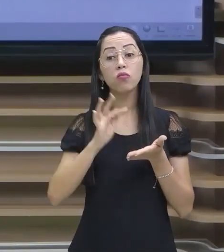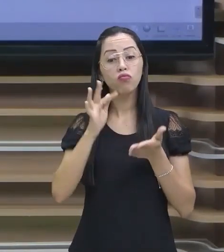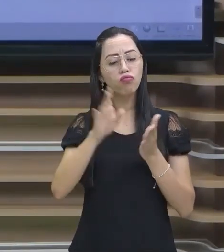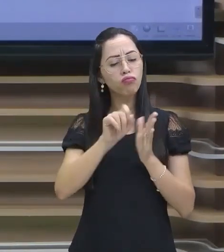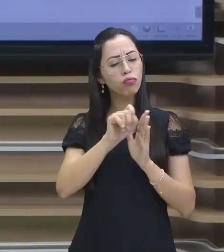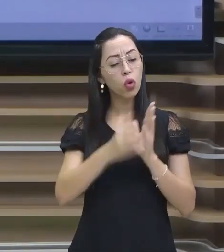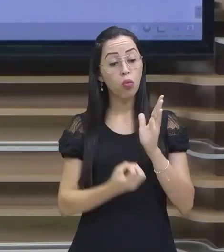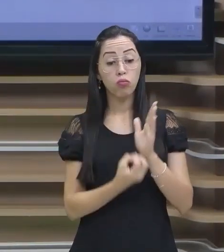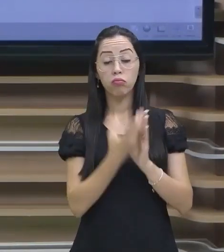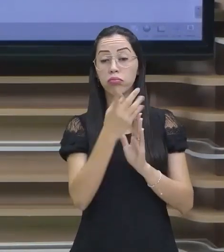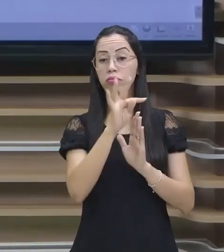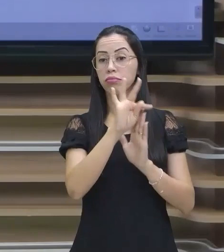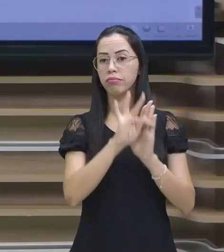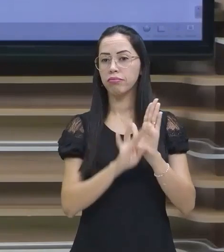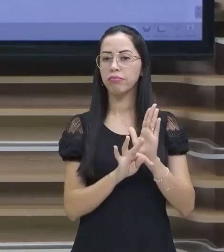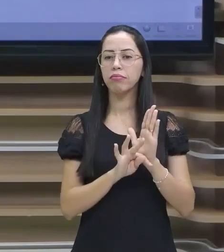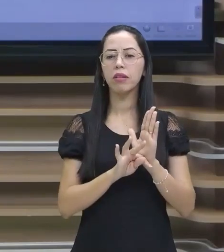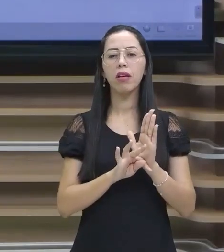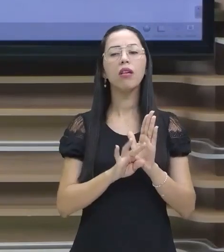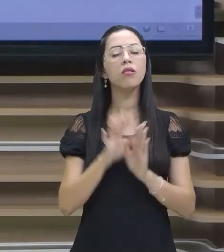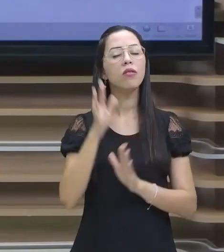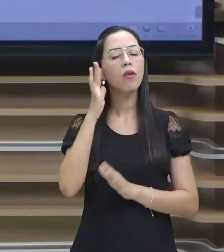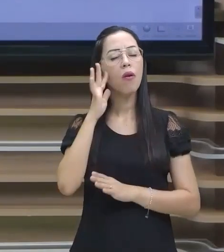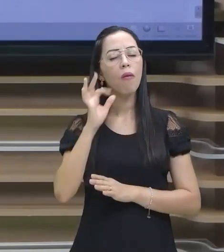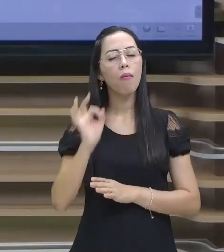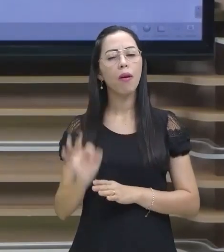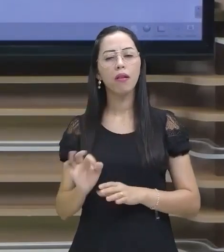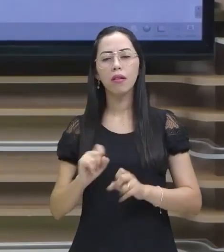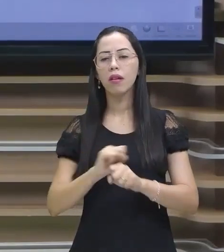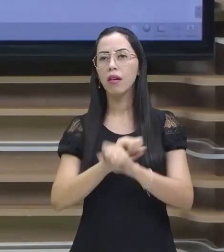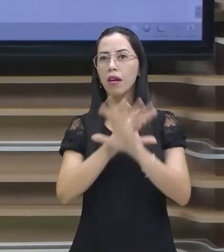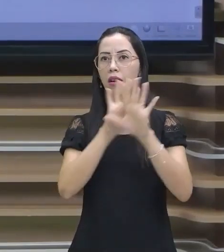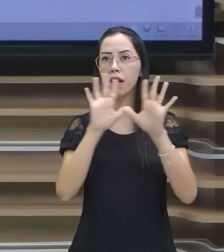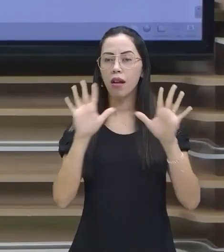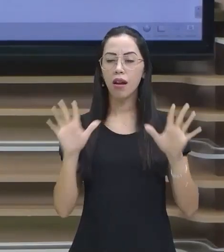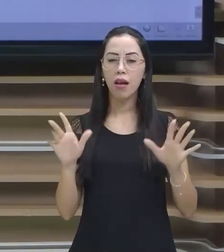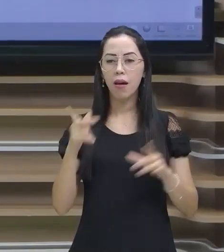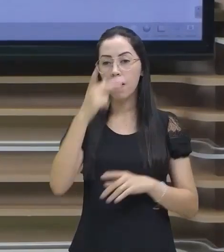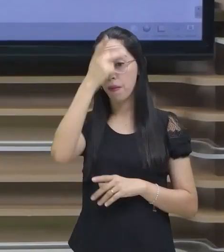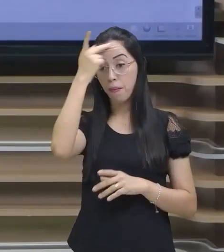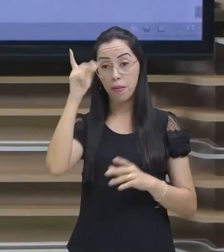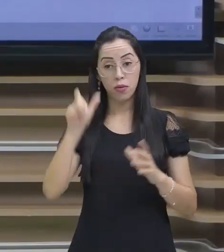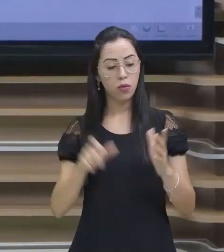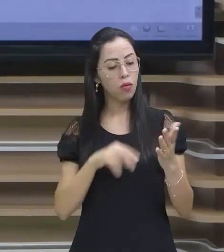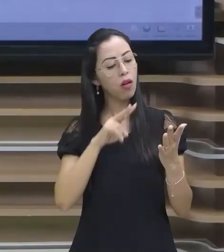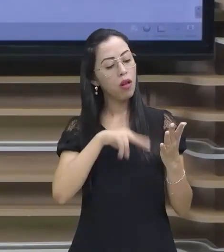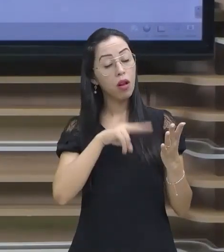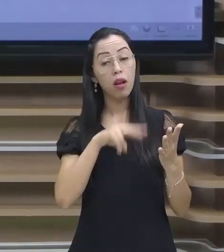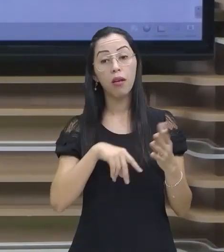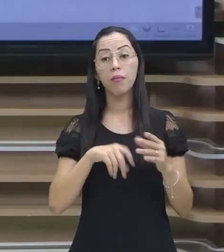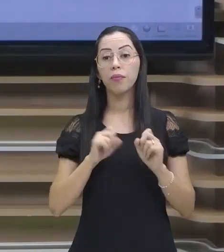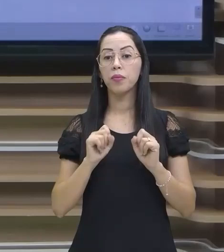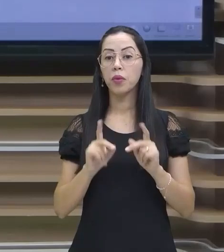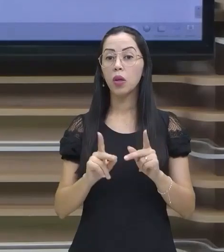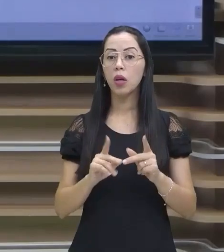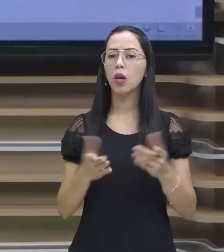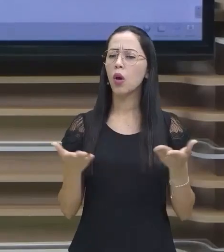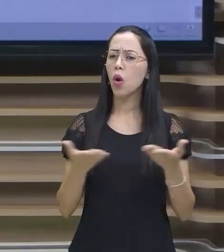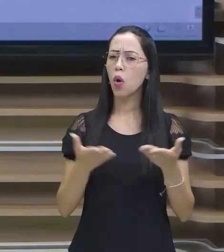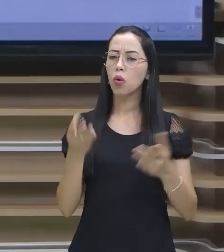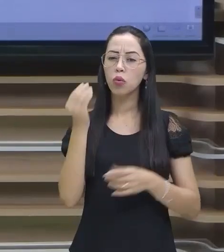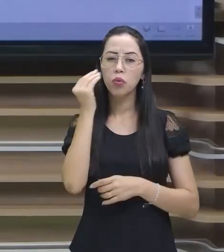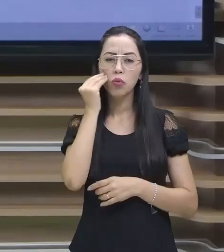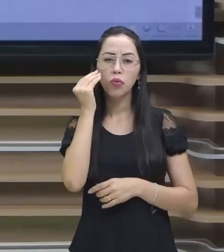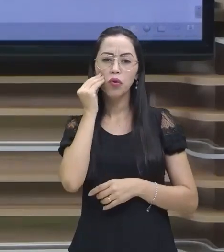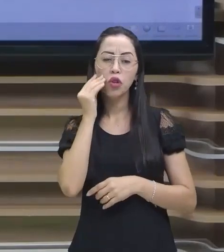bem compreensíveis para as pessoas lerem. E aqui nós assistimos hoje o